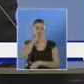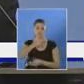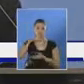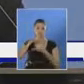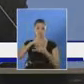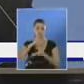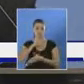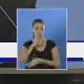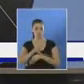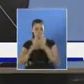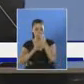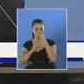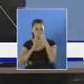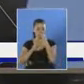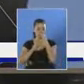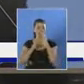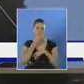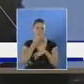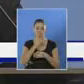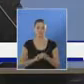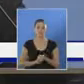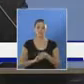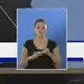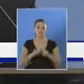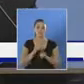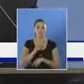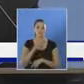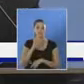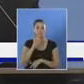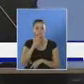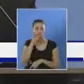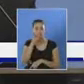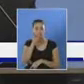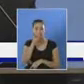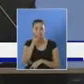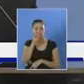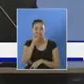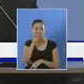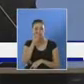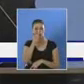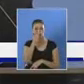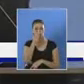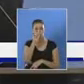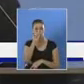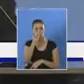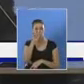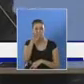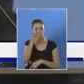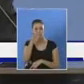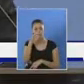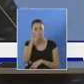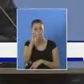Falo especificamente da Escola Estadual Benedito Sampaio, eu quero mandar um abraço para a diretora, para os pais,